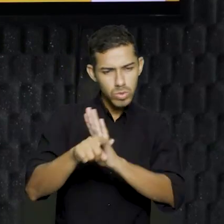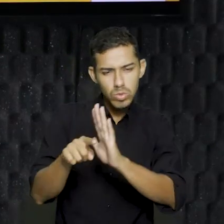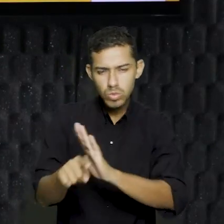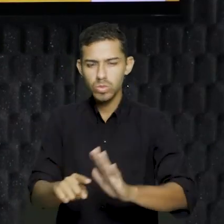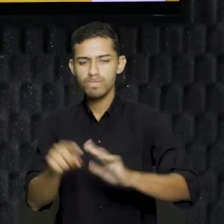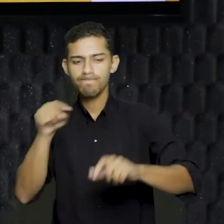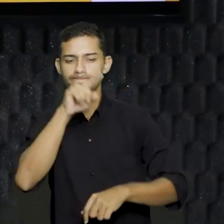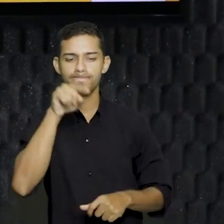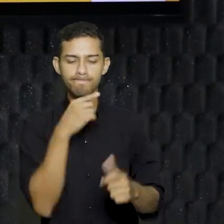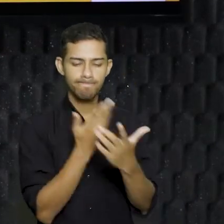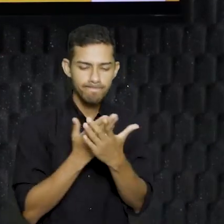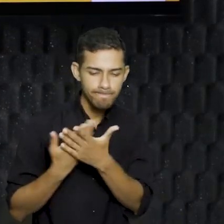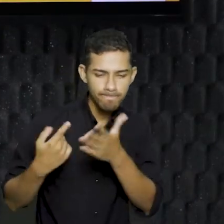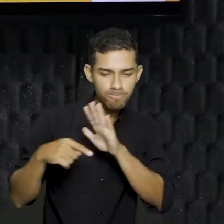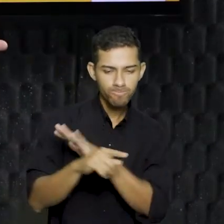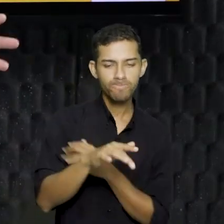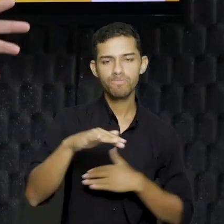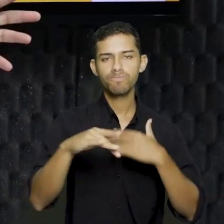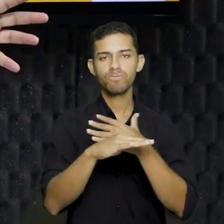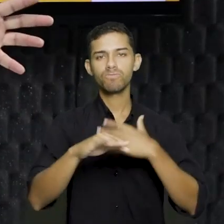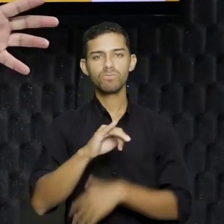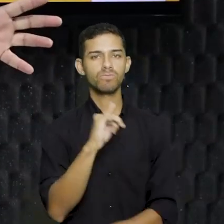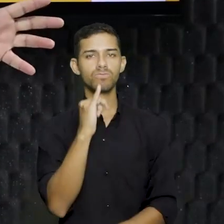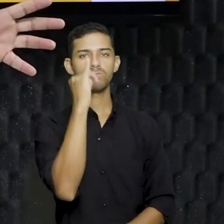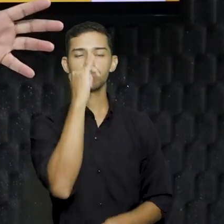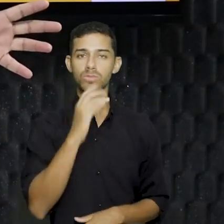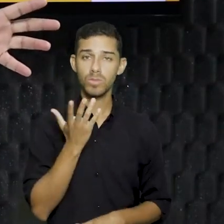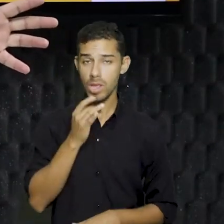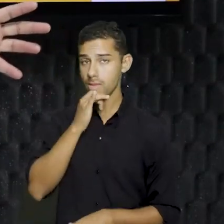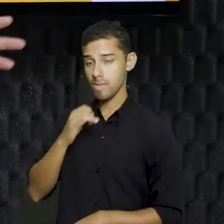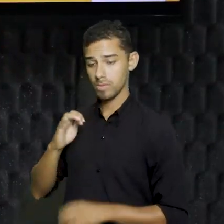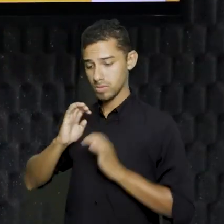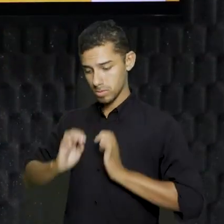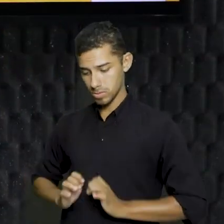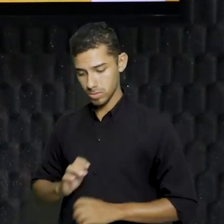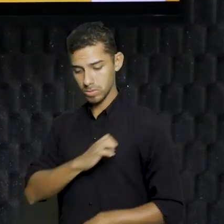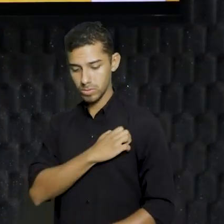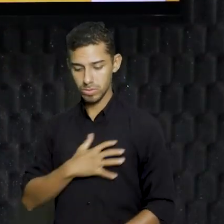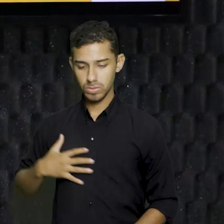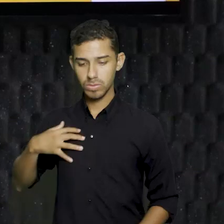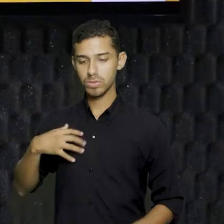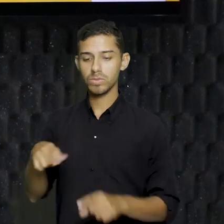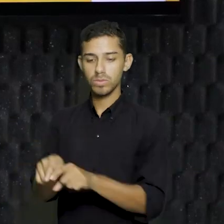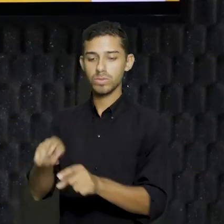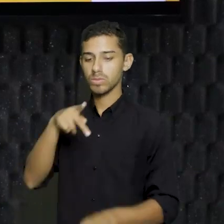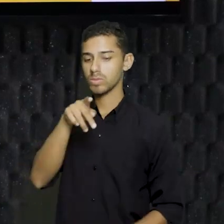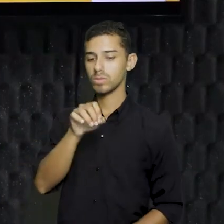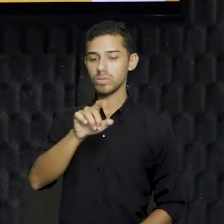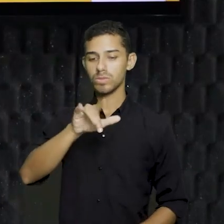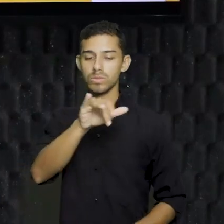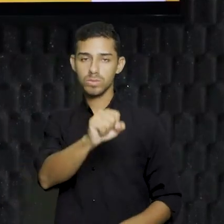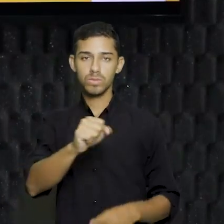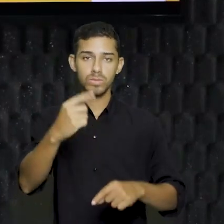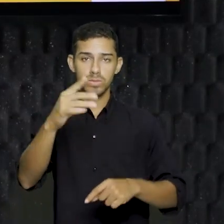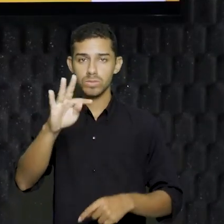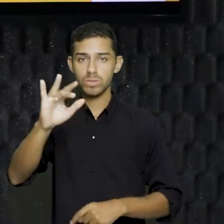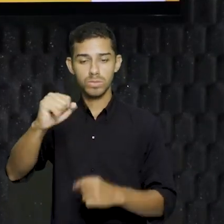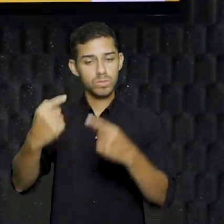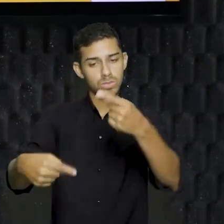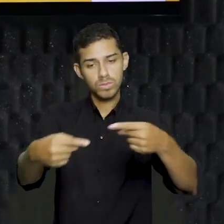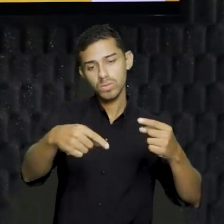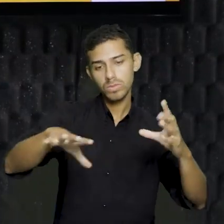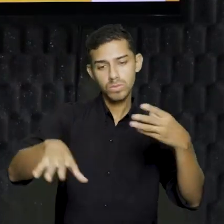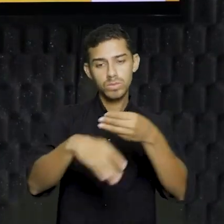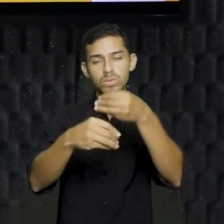é importante. Então, a ética das virtudes aristotélica, certo? A politeia, a concepção política monárquica de Aristóteles, mas